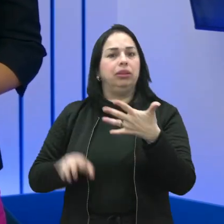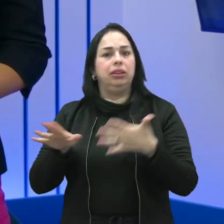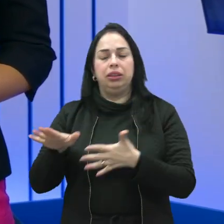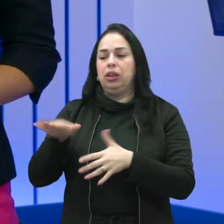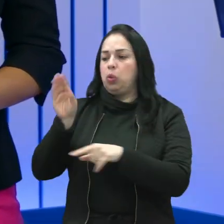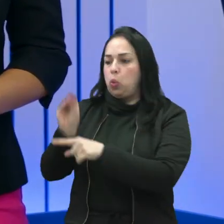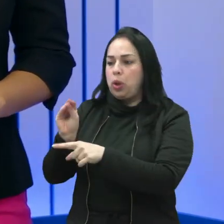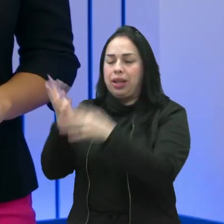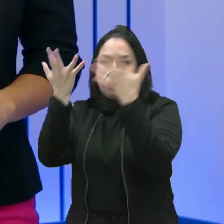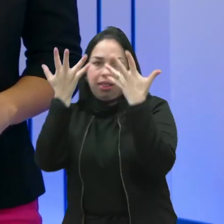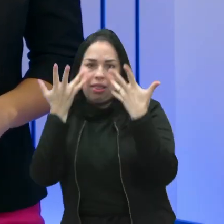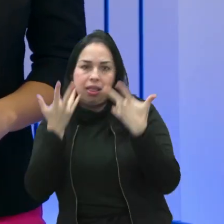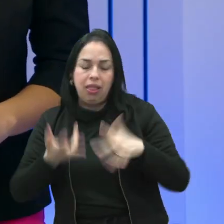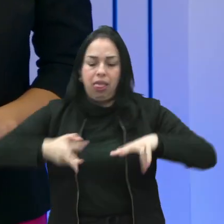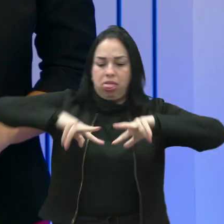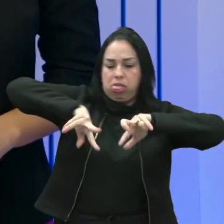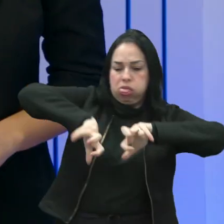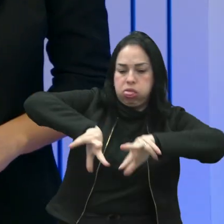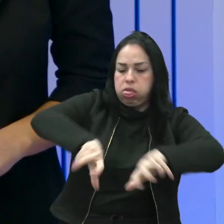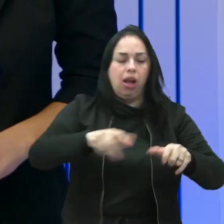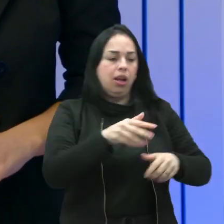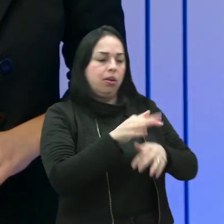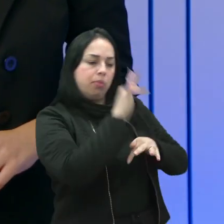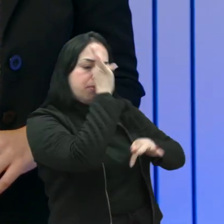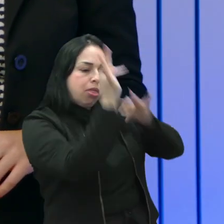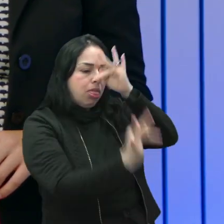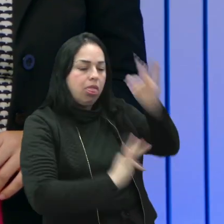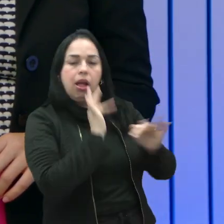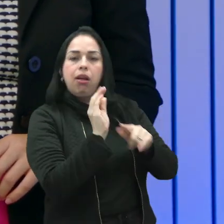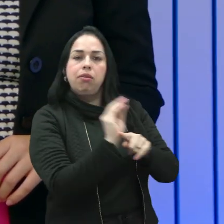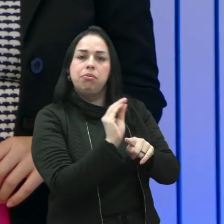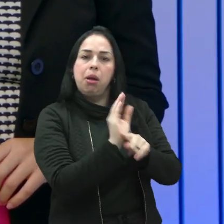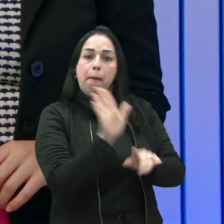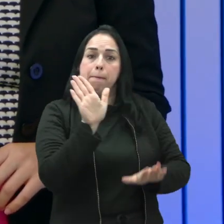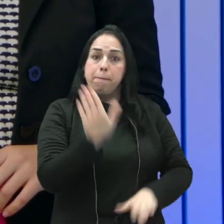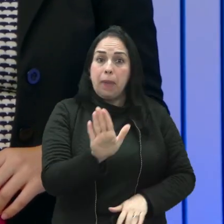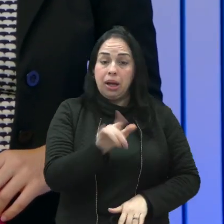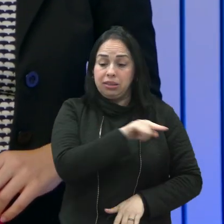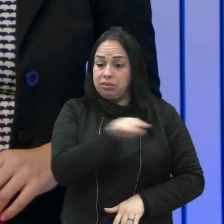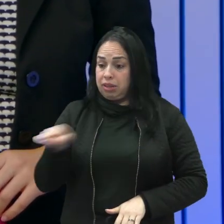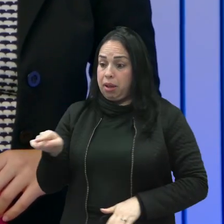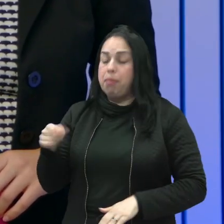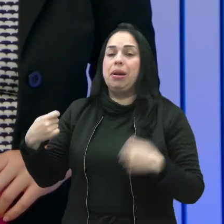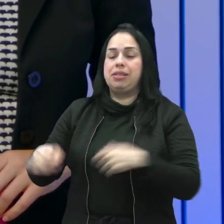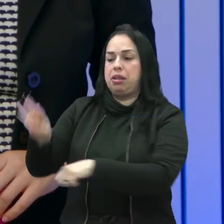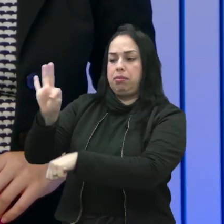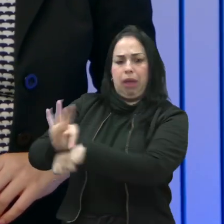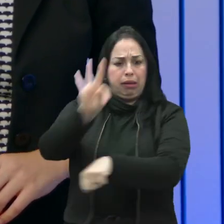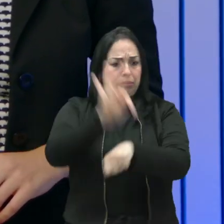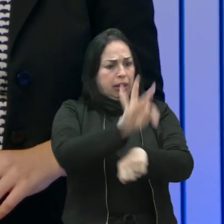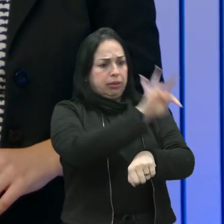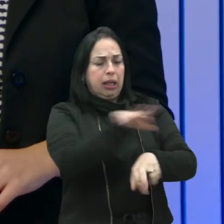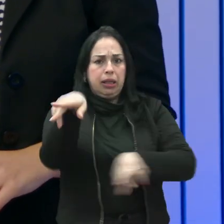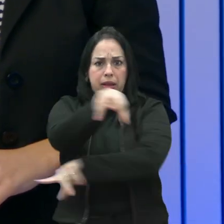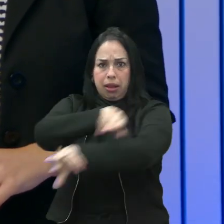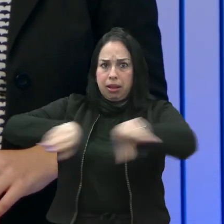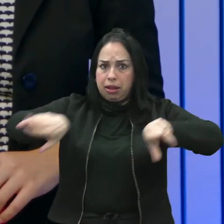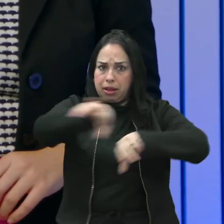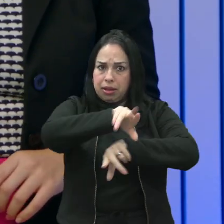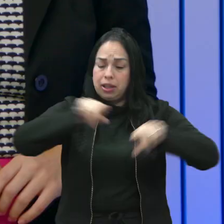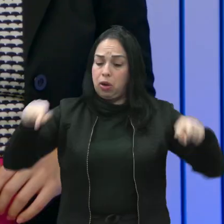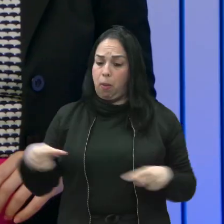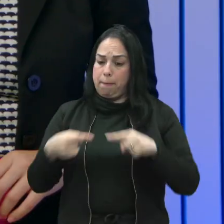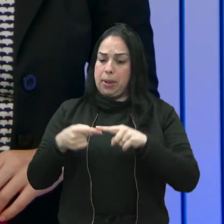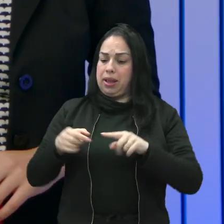de animais, passa pelo extrativismo, chega ao cultivo de plantas, mas essas práticas exigem técnicas diferentes de acordo